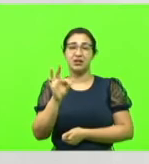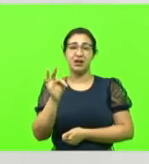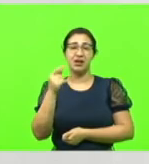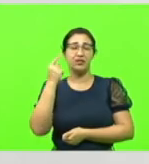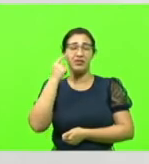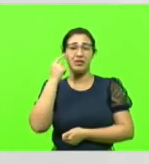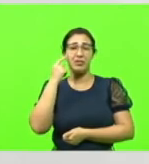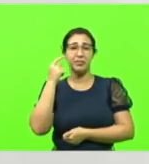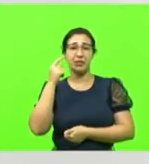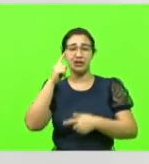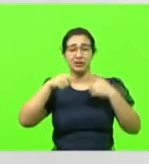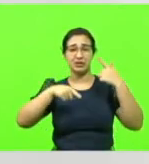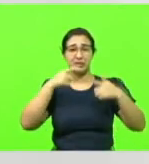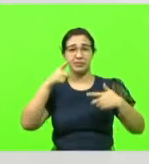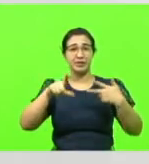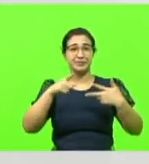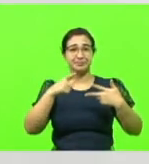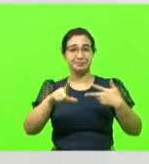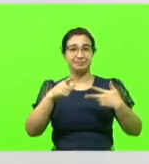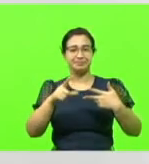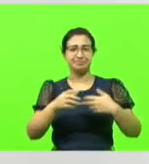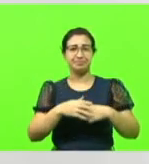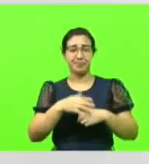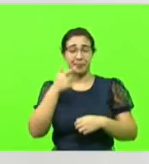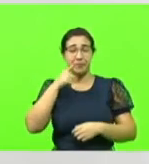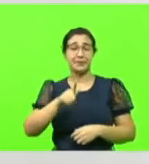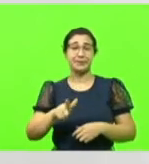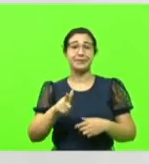conseguido. Tem conseguido por conta